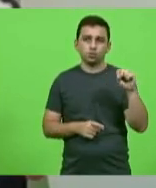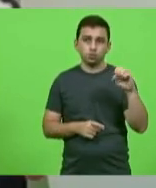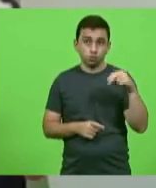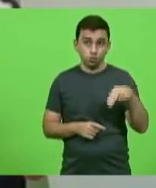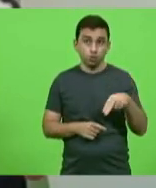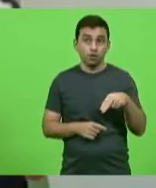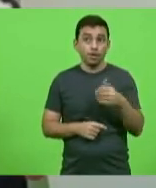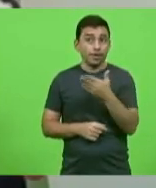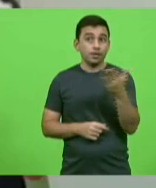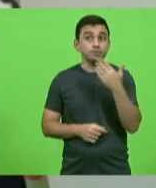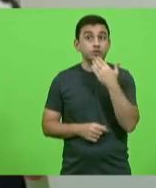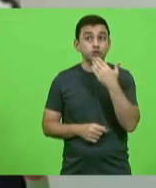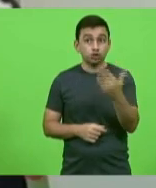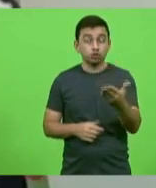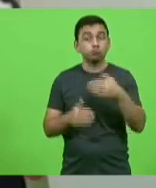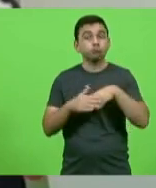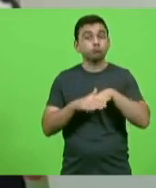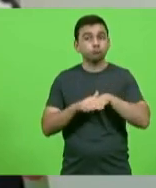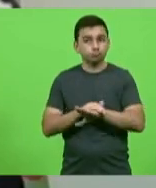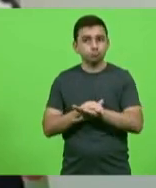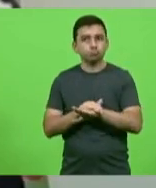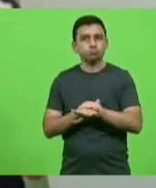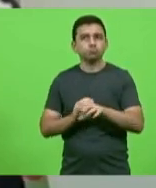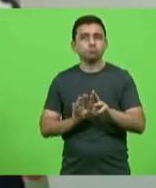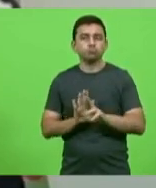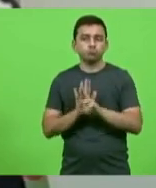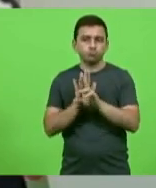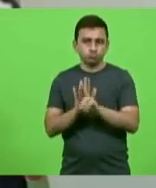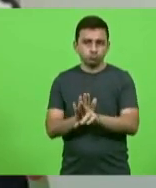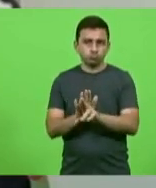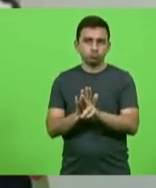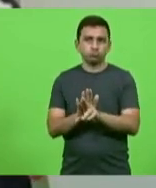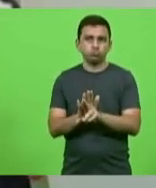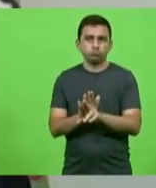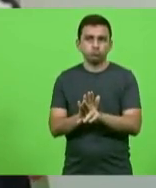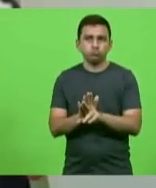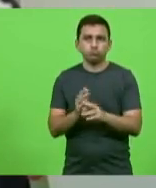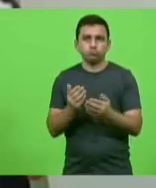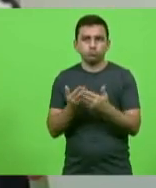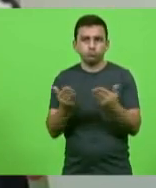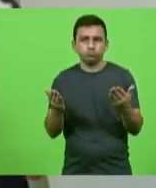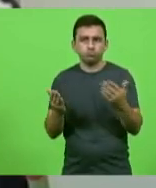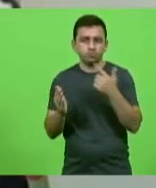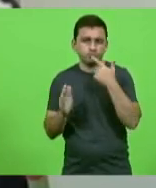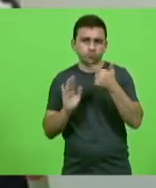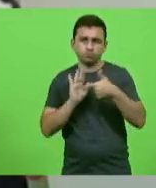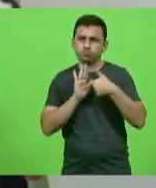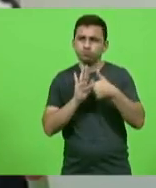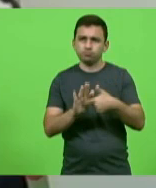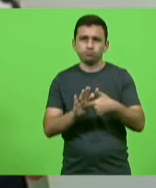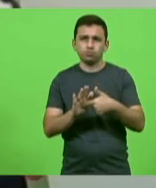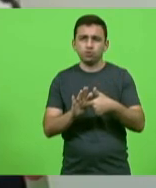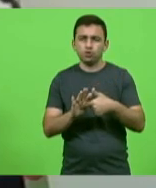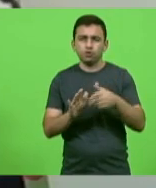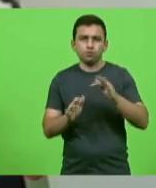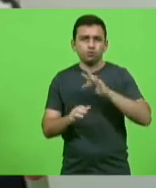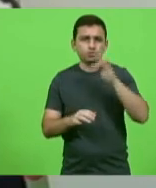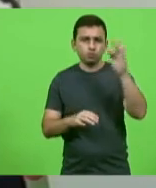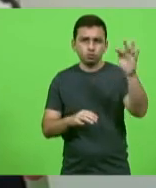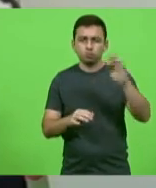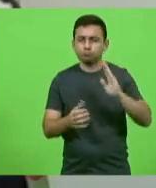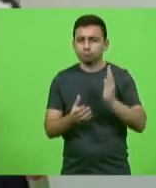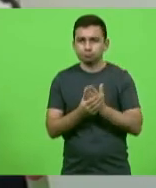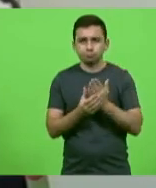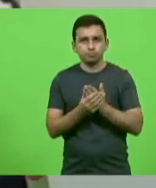requereram o arquivamento da representação E renunciando aí espressamente aos futuros